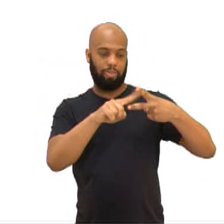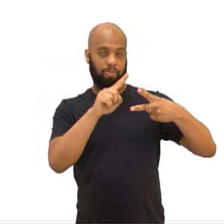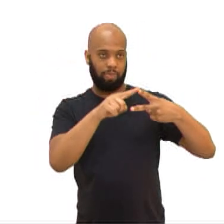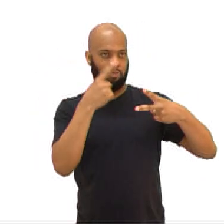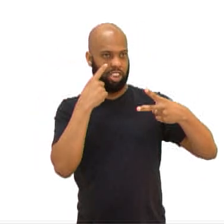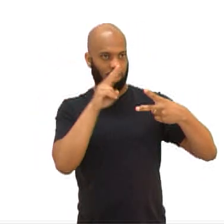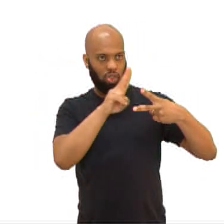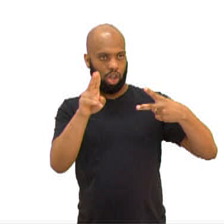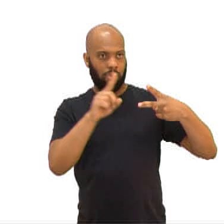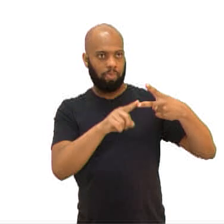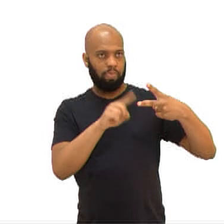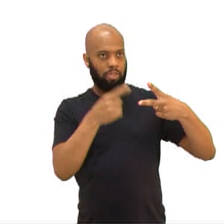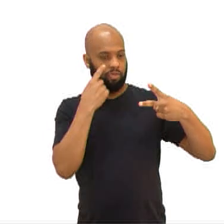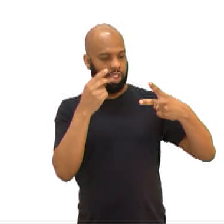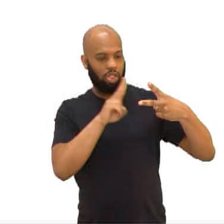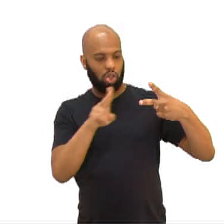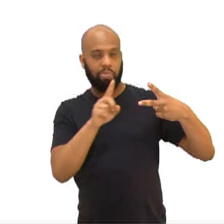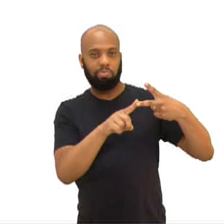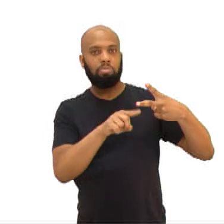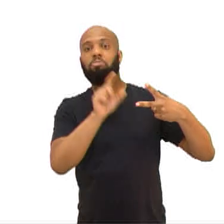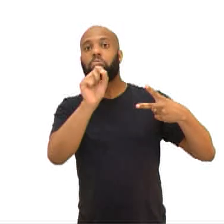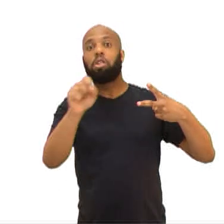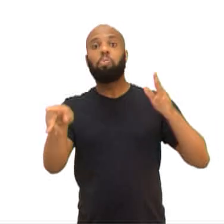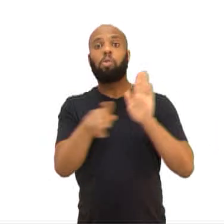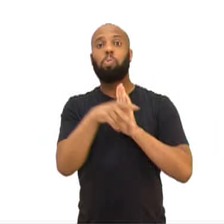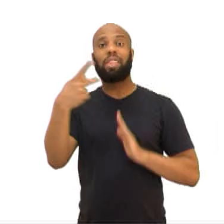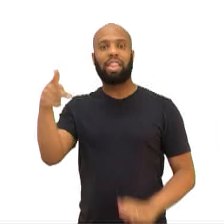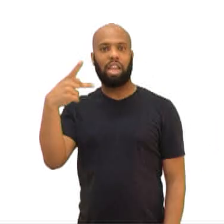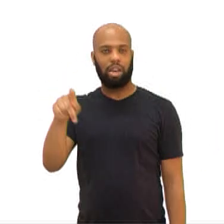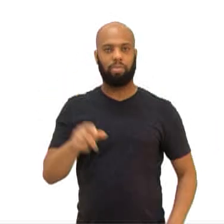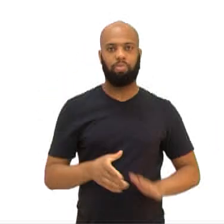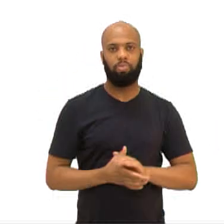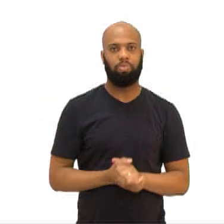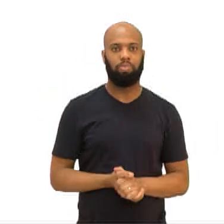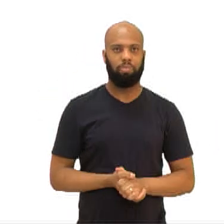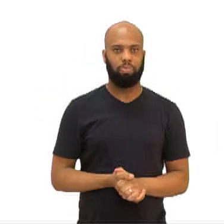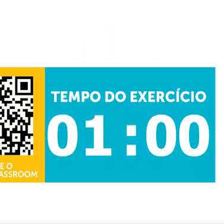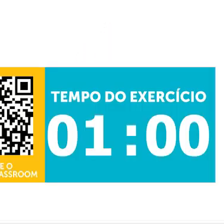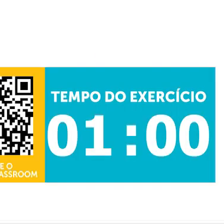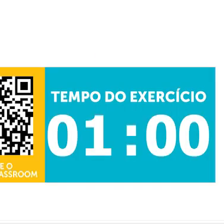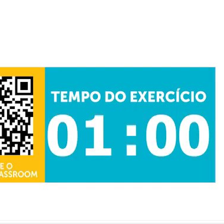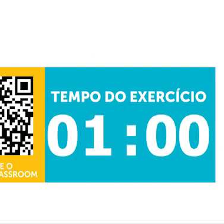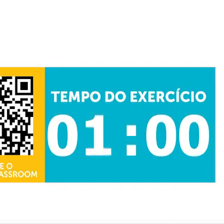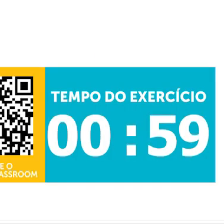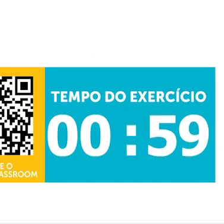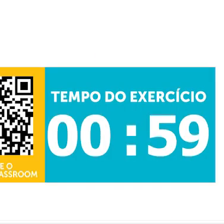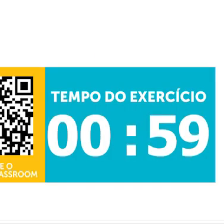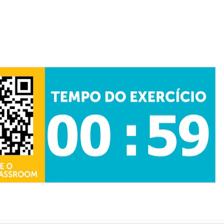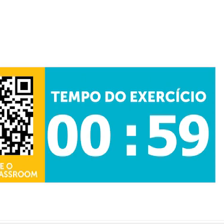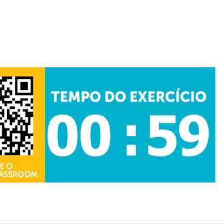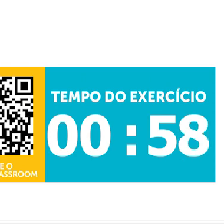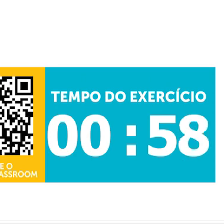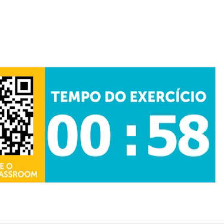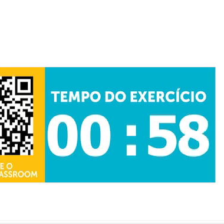Tem das Onzes, ou alternativa B, Trenzinho Caipira. Vamos lá?